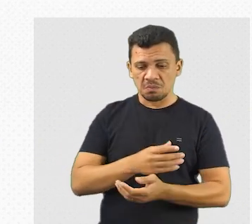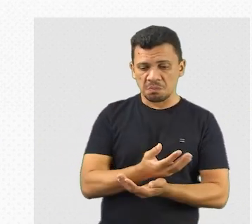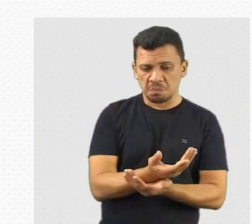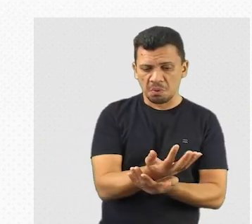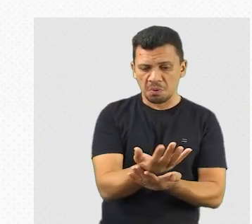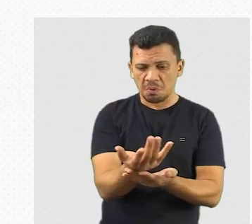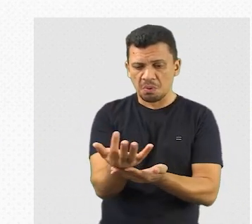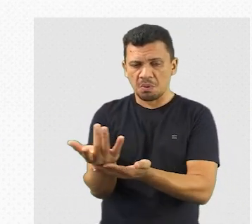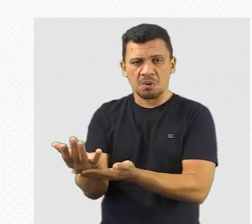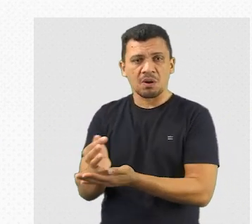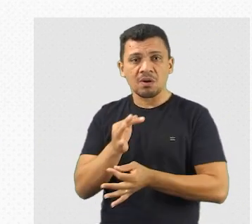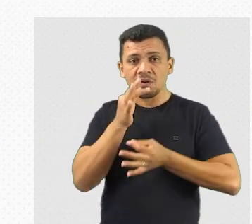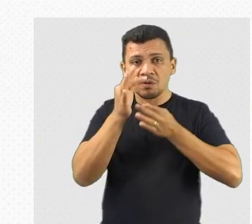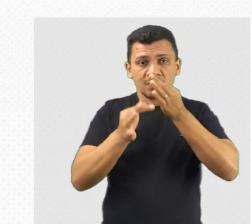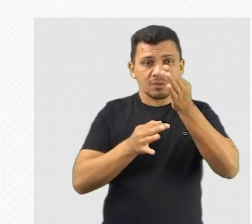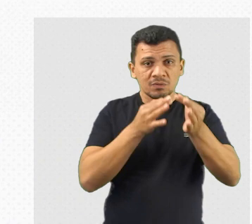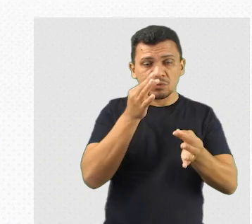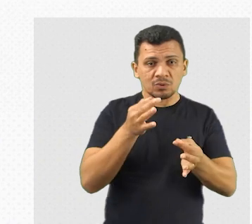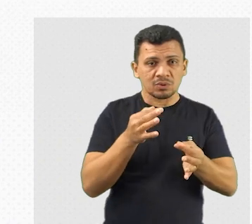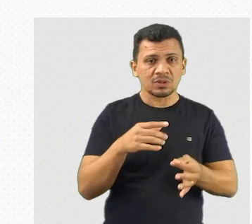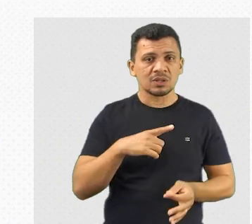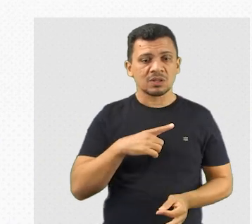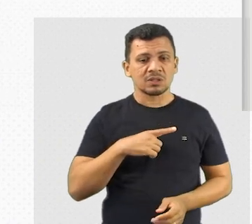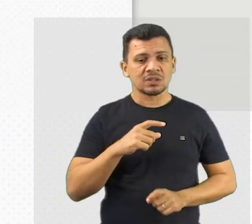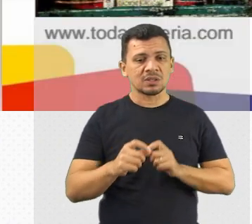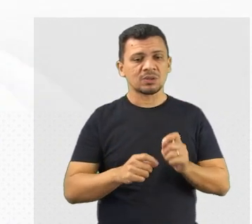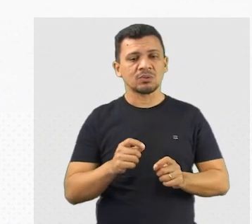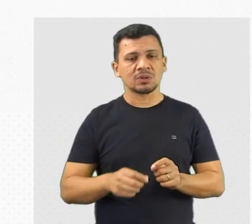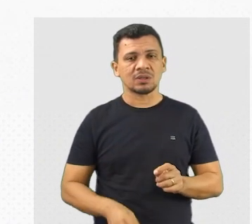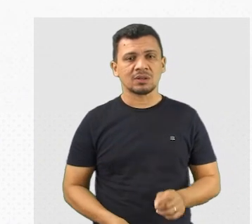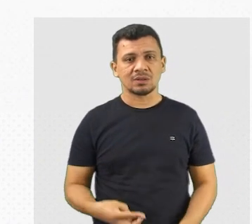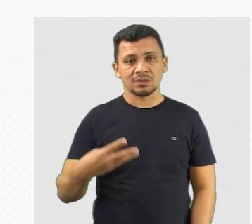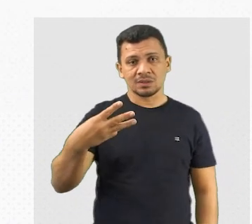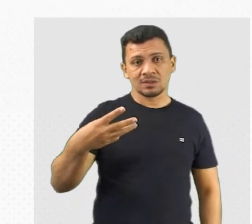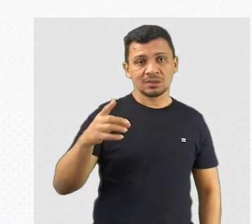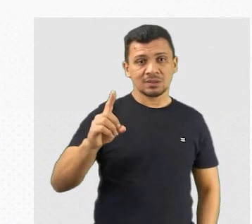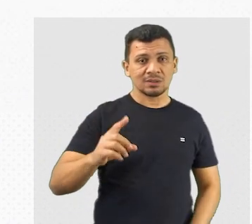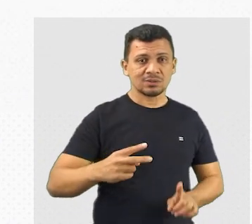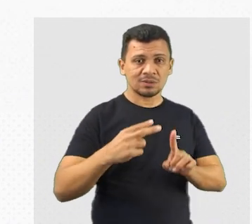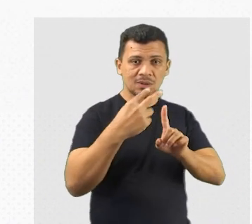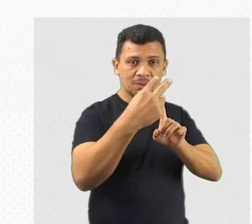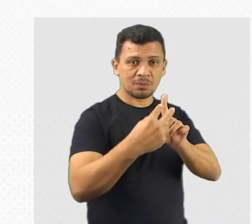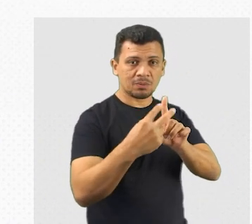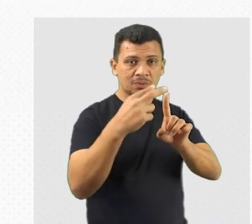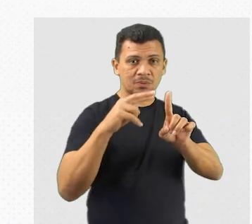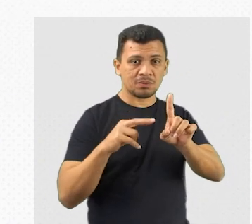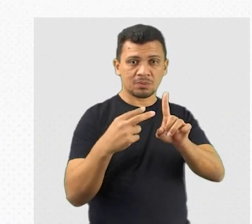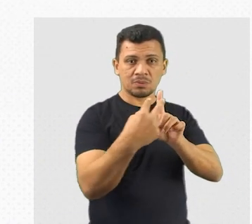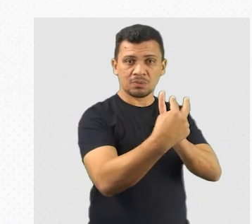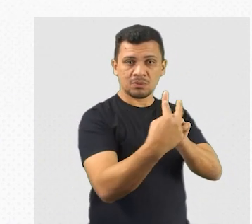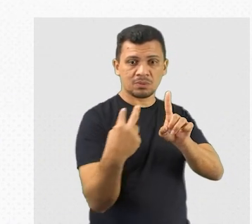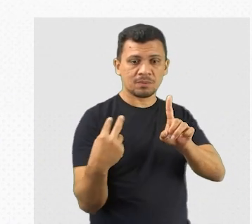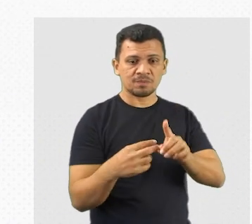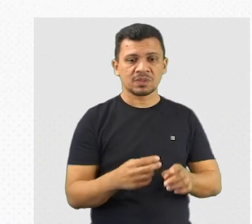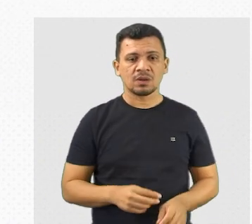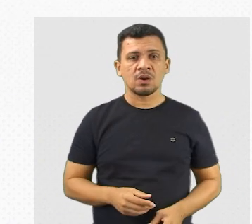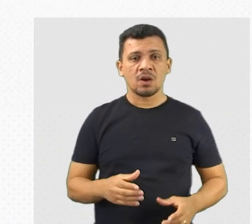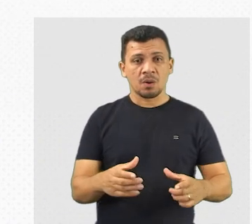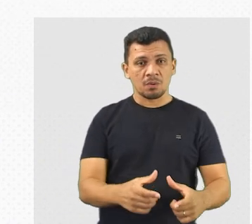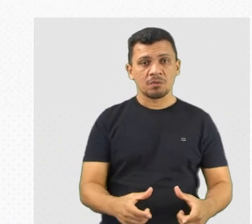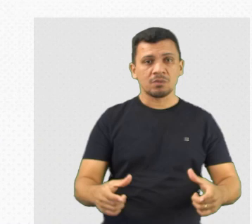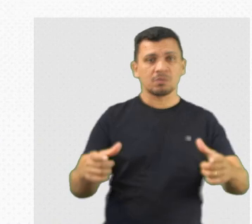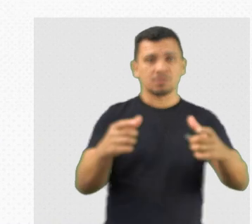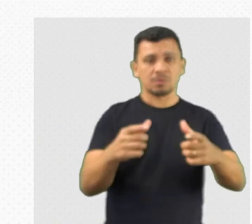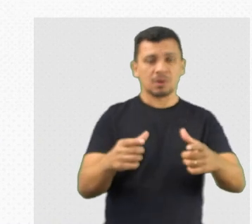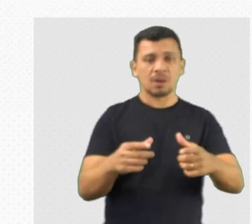num conceito tridimensional e ilusionista. Então, você tem isto aqui. Essas pinturas eram feitas em vasos de pedra e